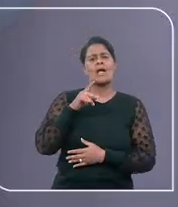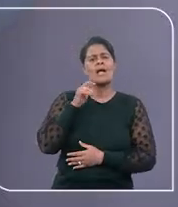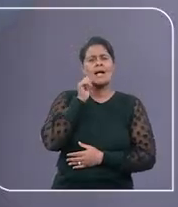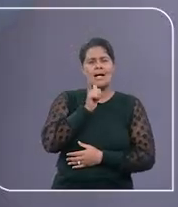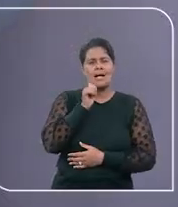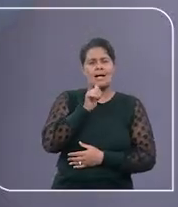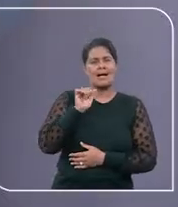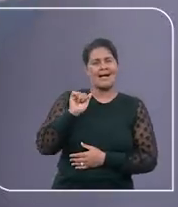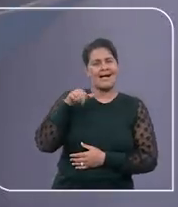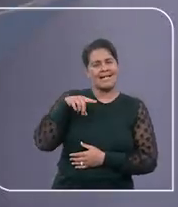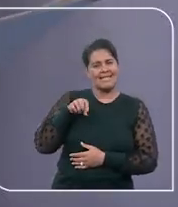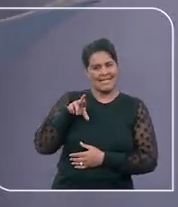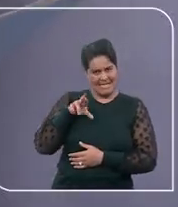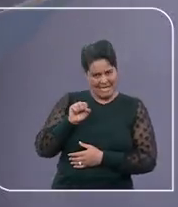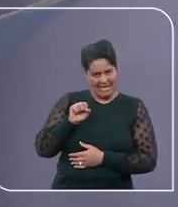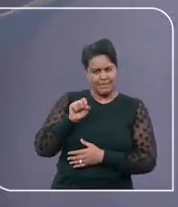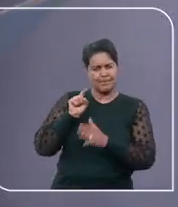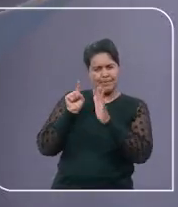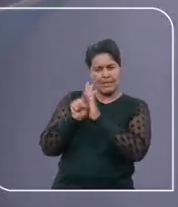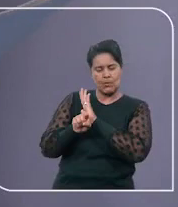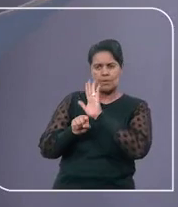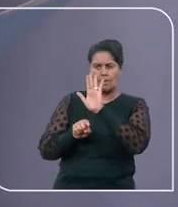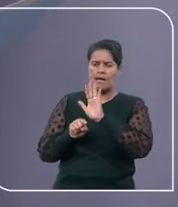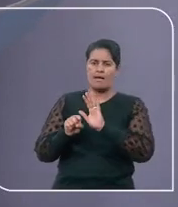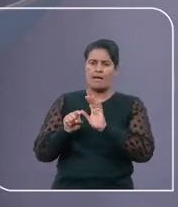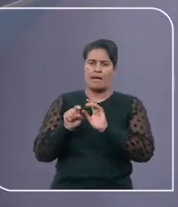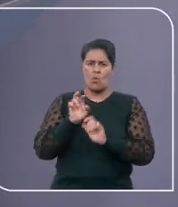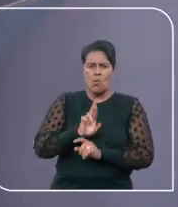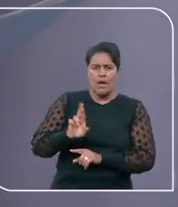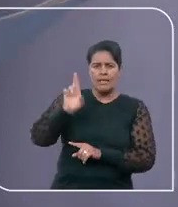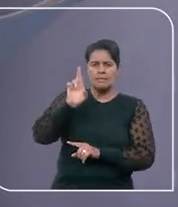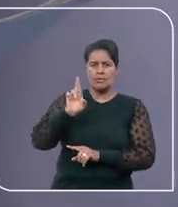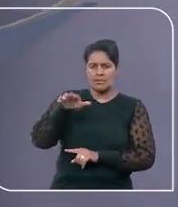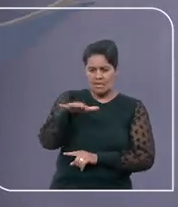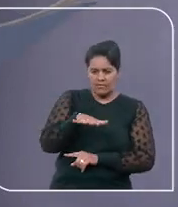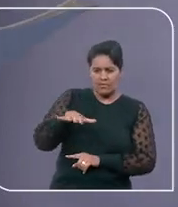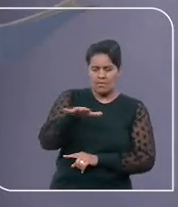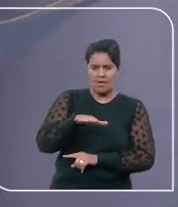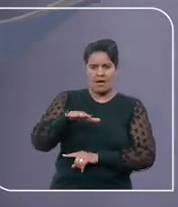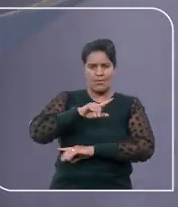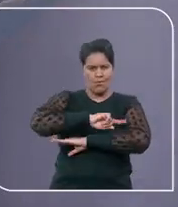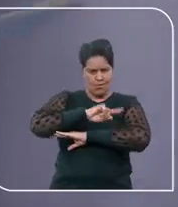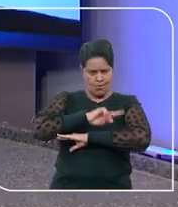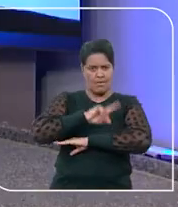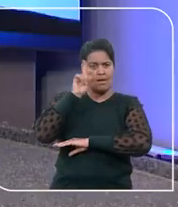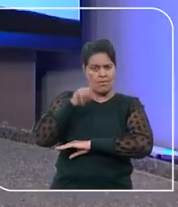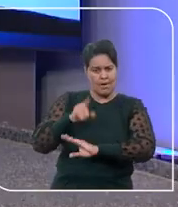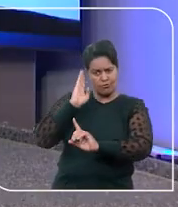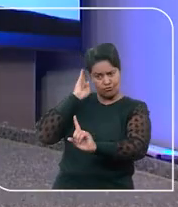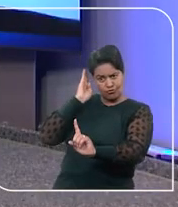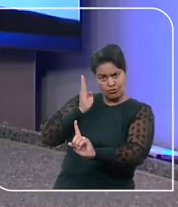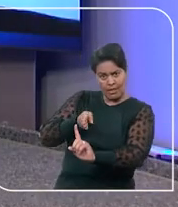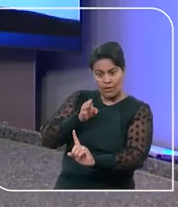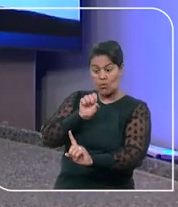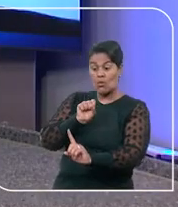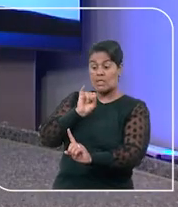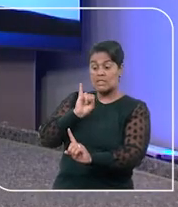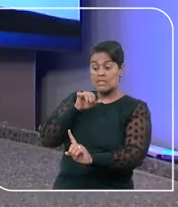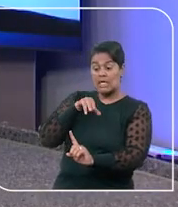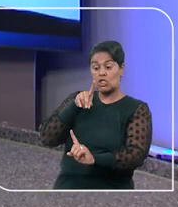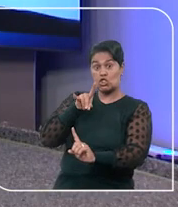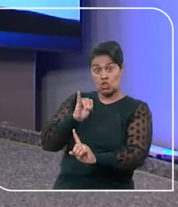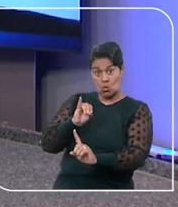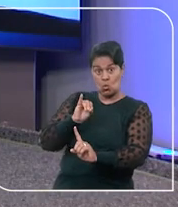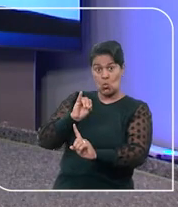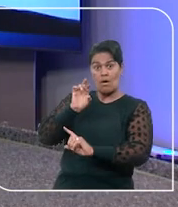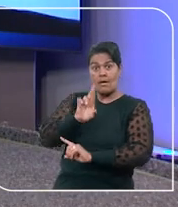de um condomínio tem que necessariamente ser feita por um síndico condômino ou isso não tem nada a ver, enfim, qualquer